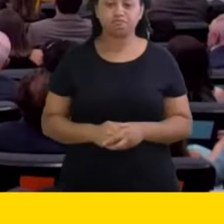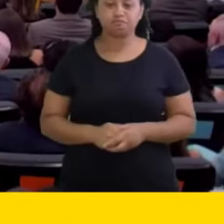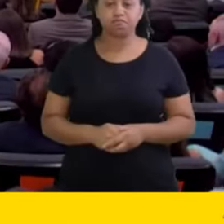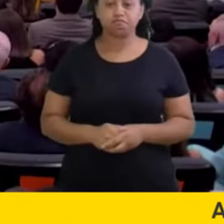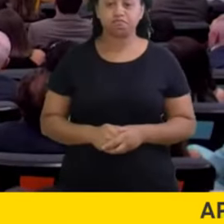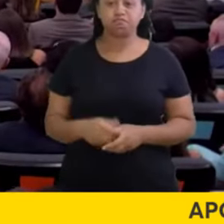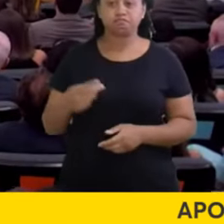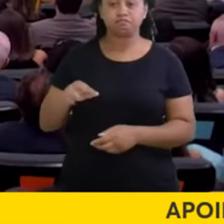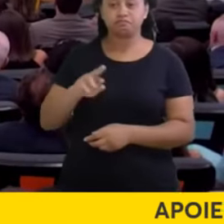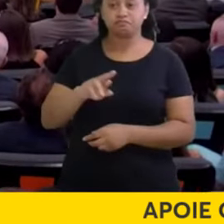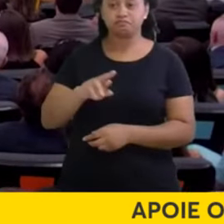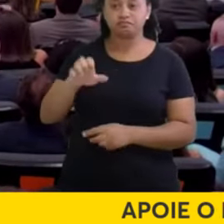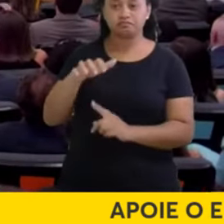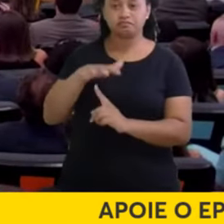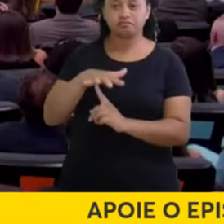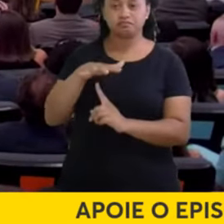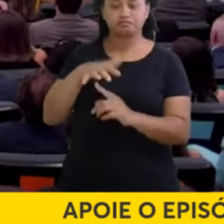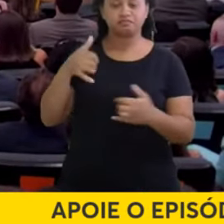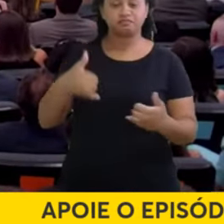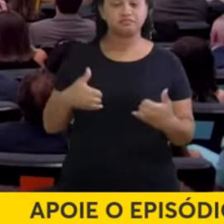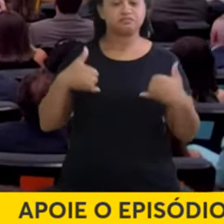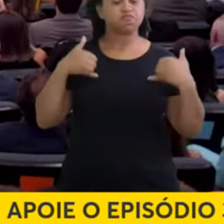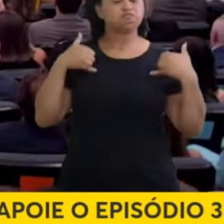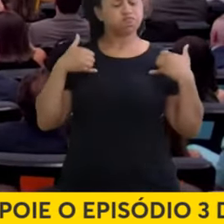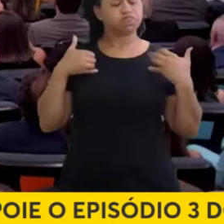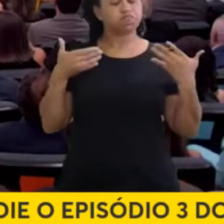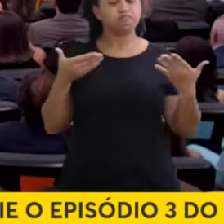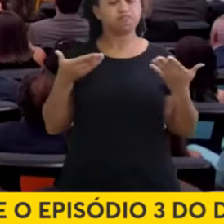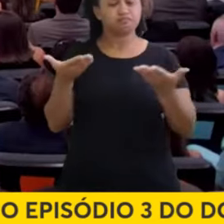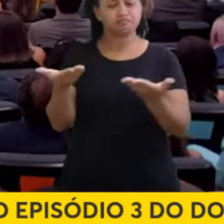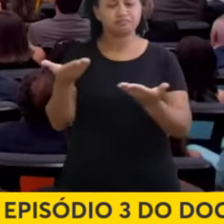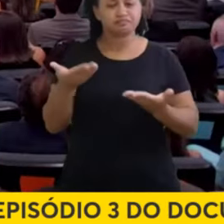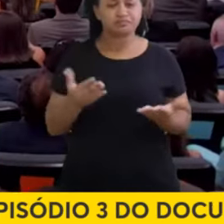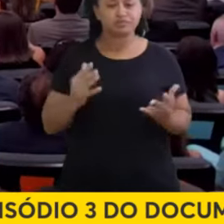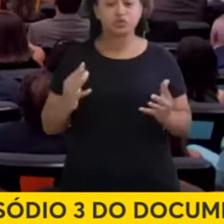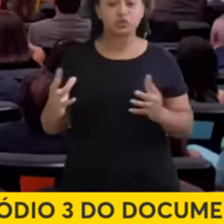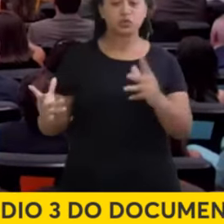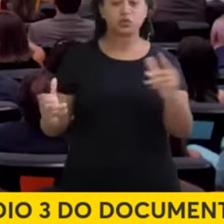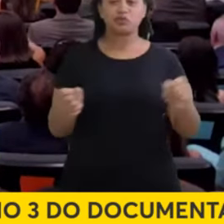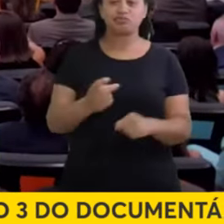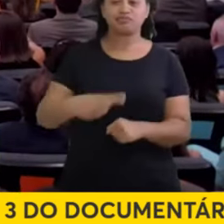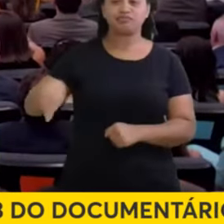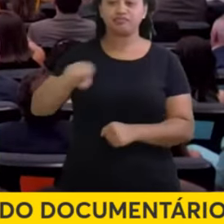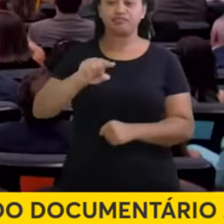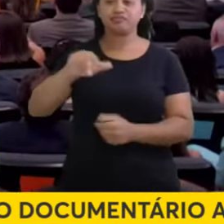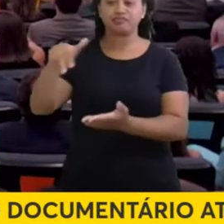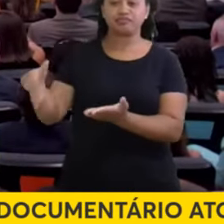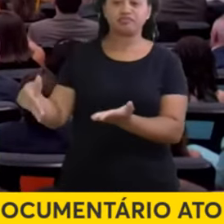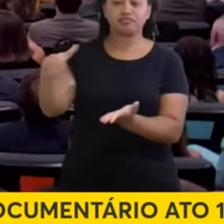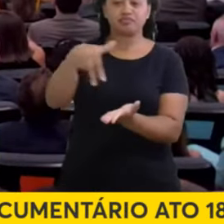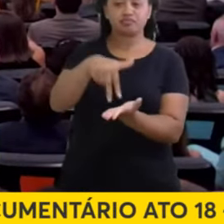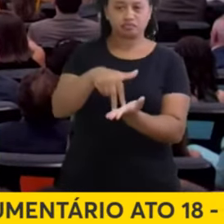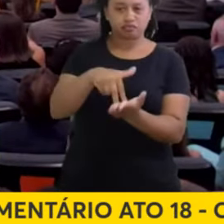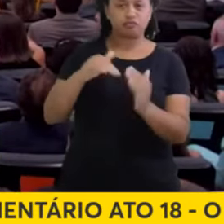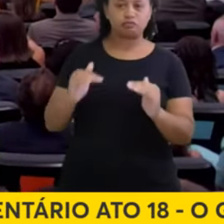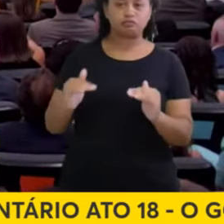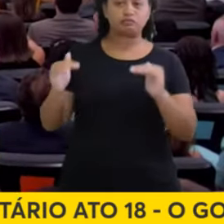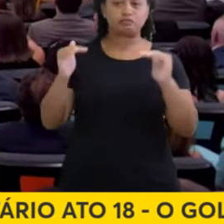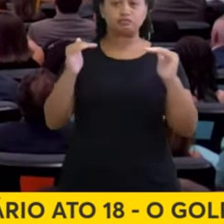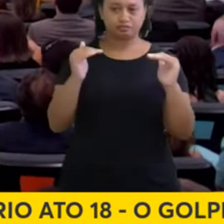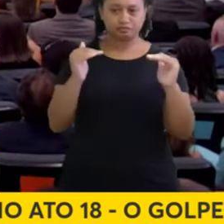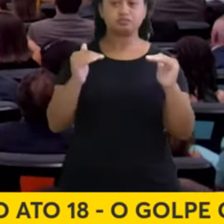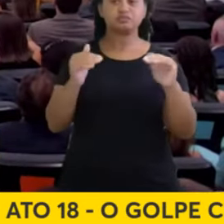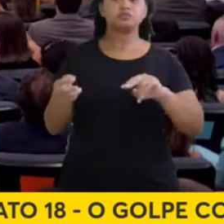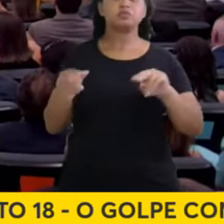Tribunal Regional Eleitoral do Paraná recepcioná-los para a cerimônia de posse solene do Excelentíssimo Senhor